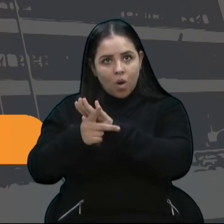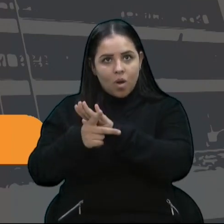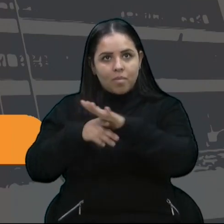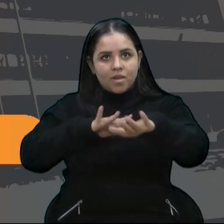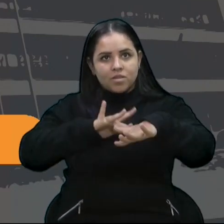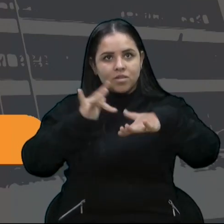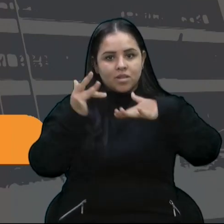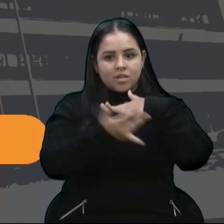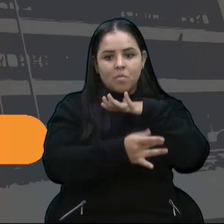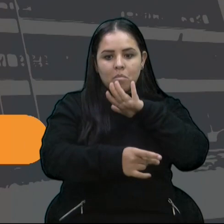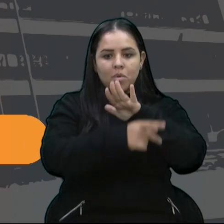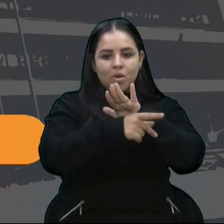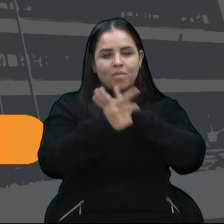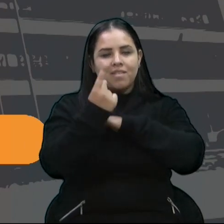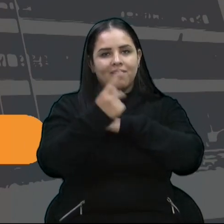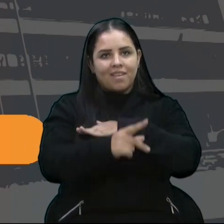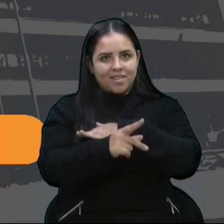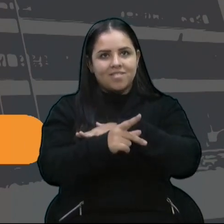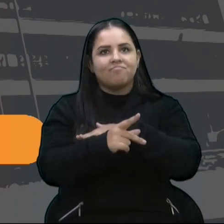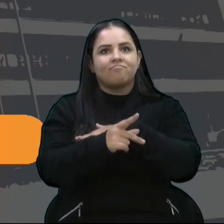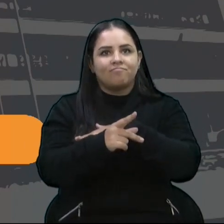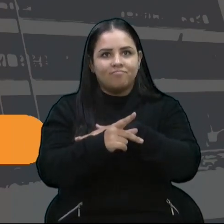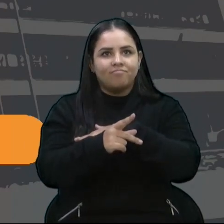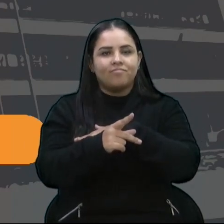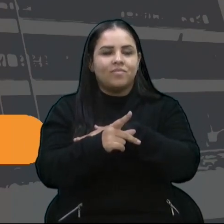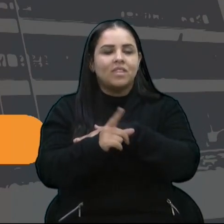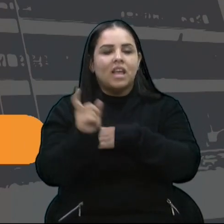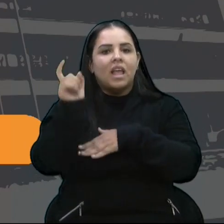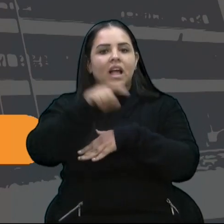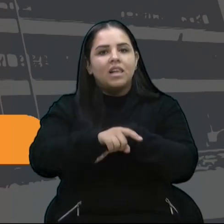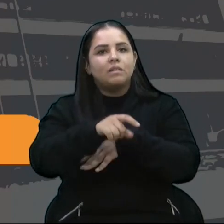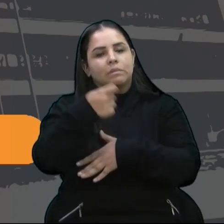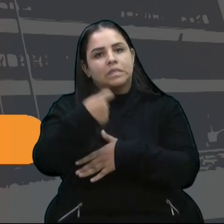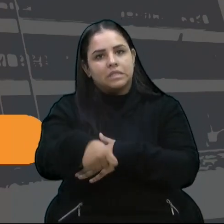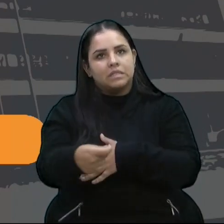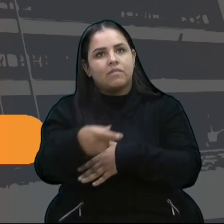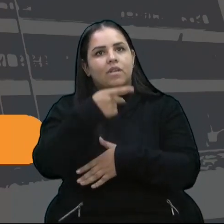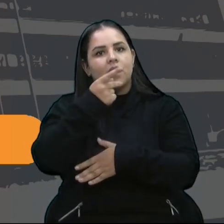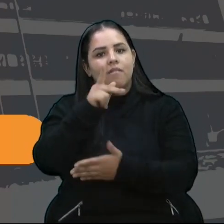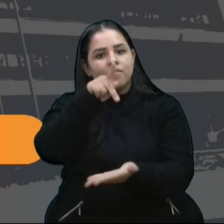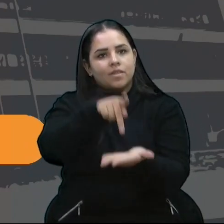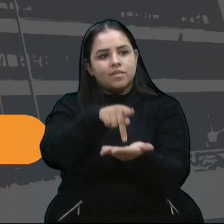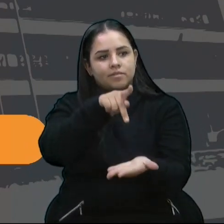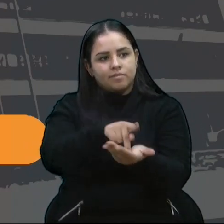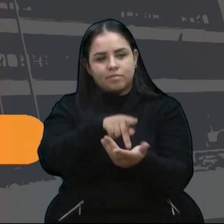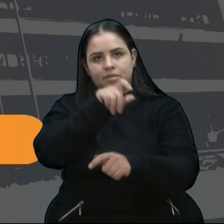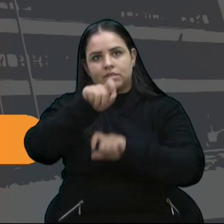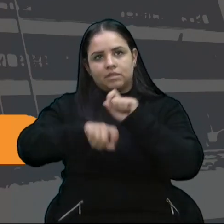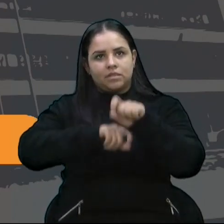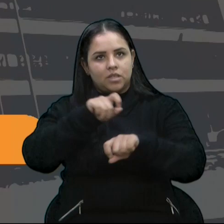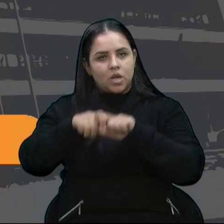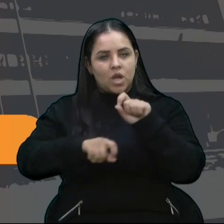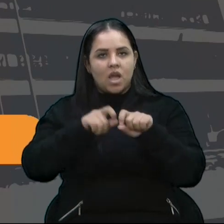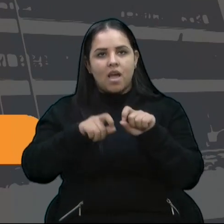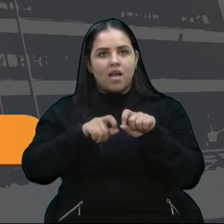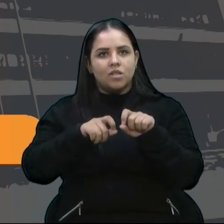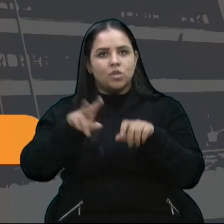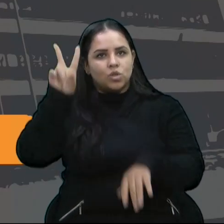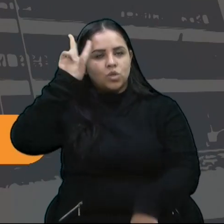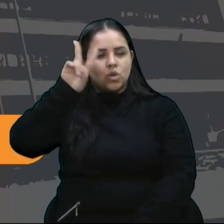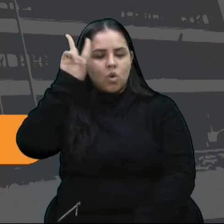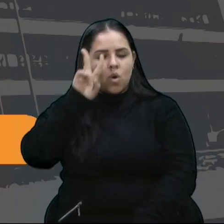suas mídias próprias. E ali elas têm que ser verdadeiras. Elas têm que contar a sua história